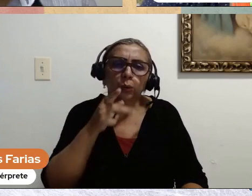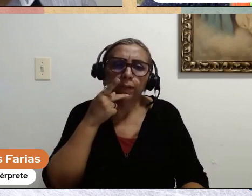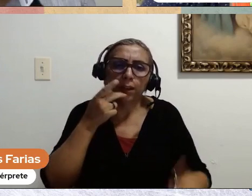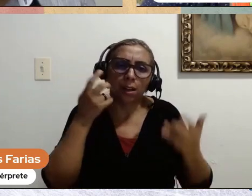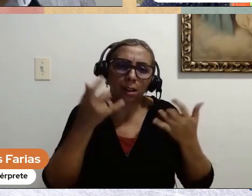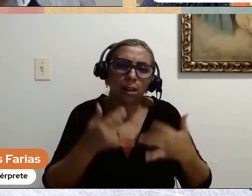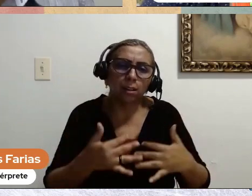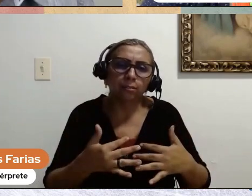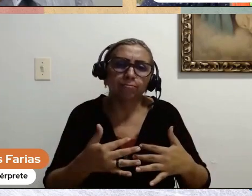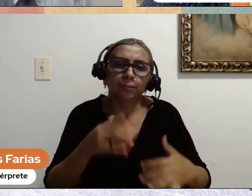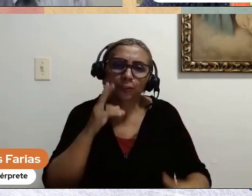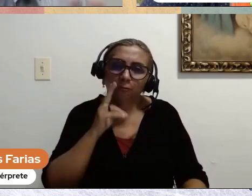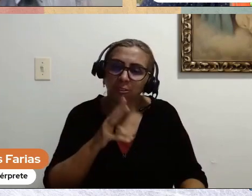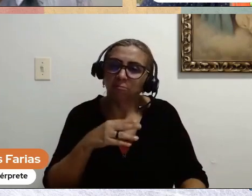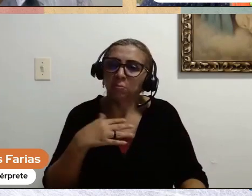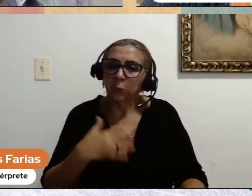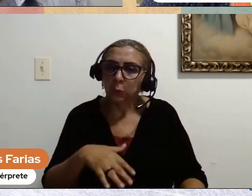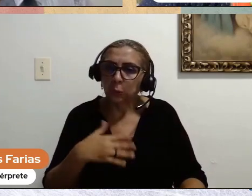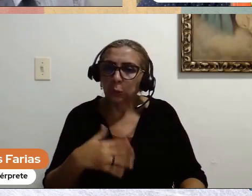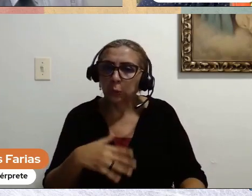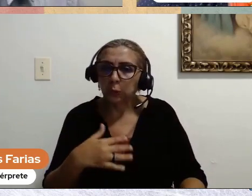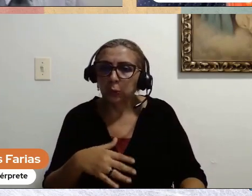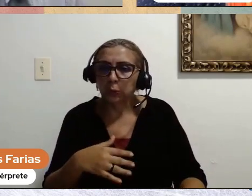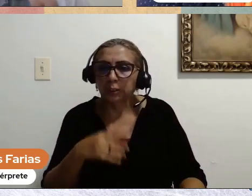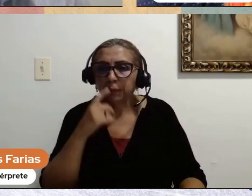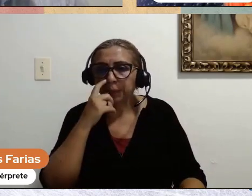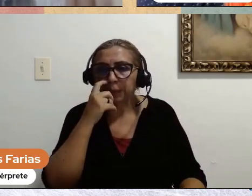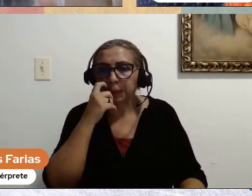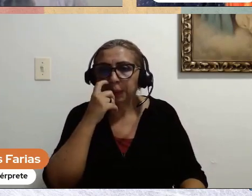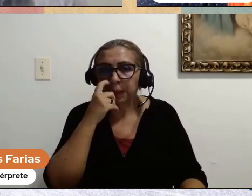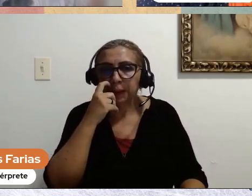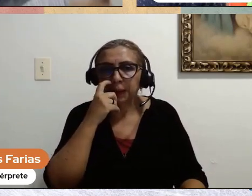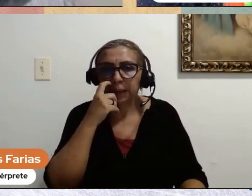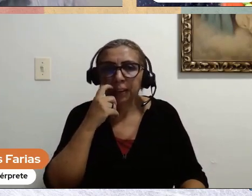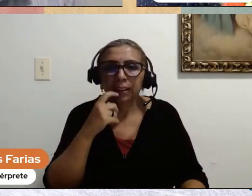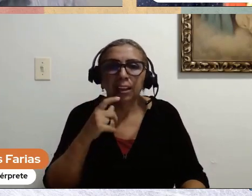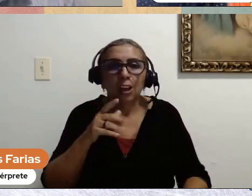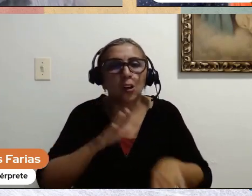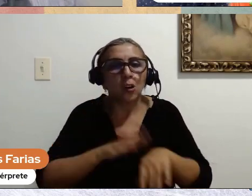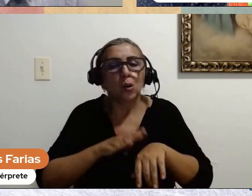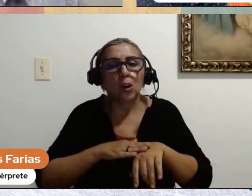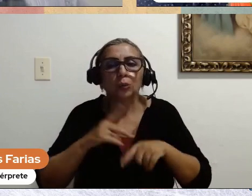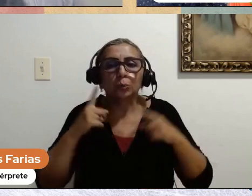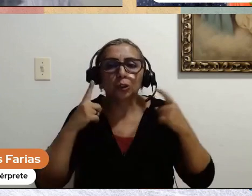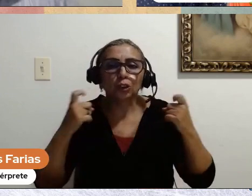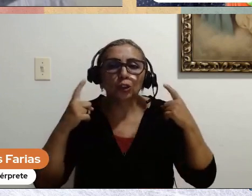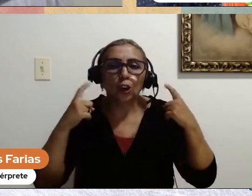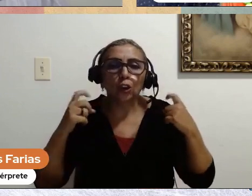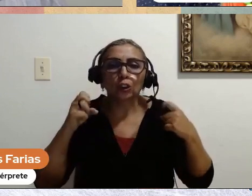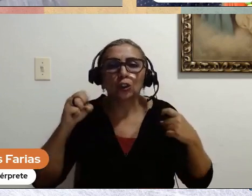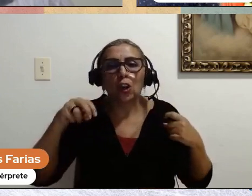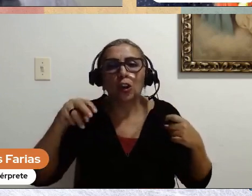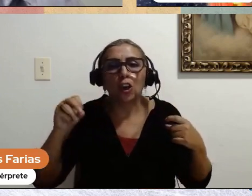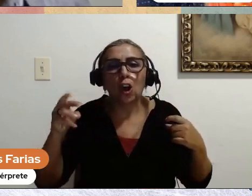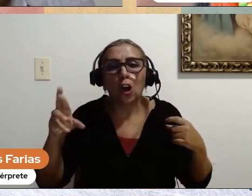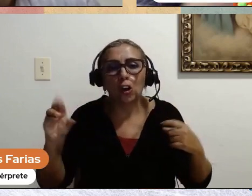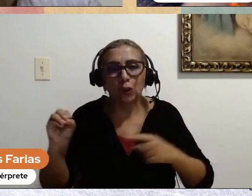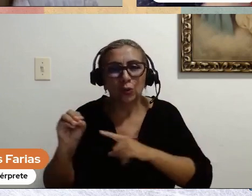ouvi Audacity. Eu não sei se em algum momento você falou Audacity ou Audacity. Ah, Audacity por causa do sonoro. Por causa do